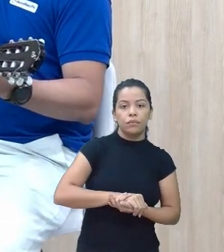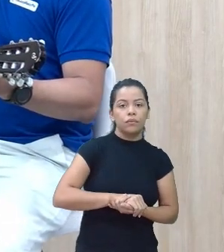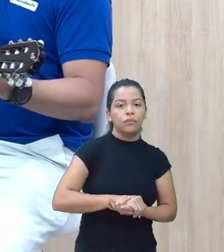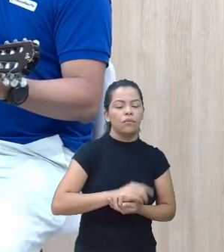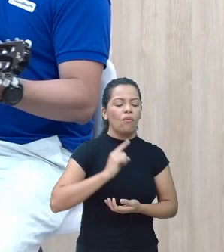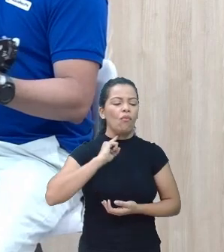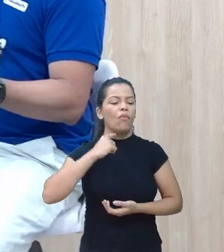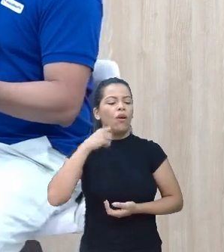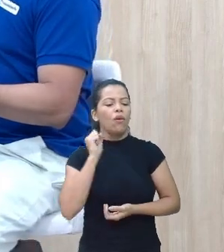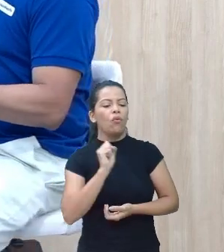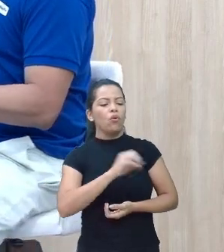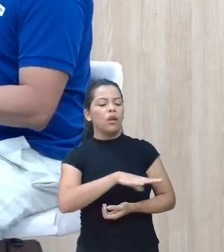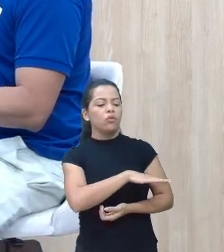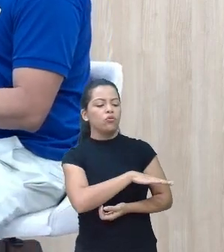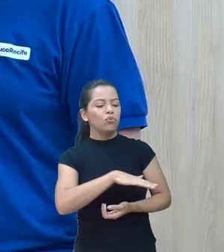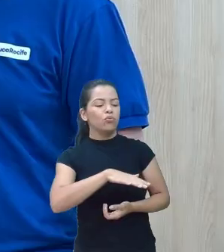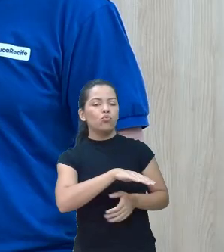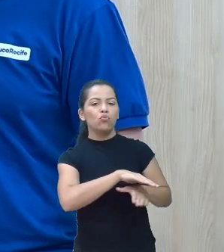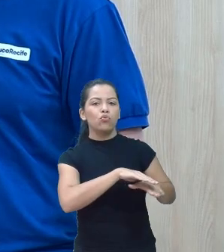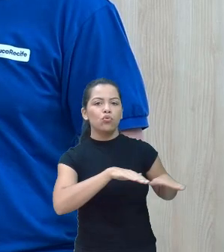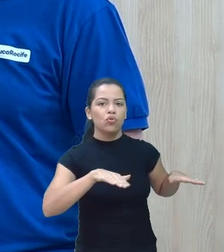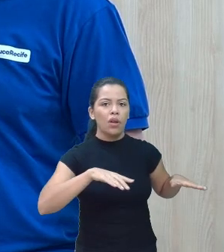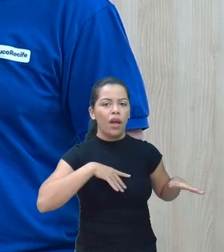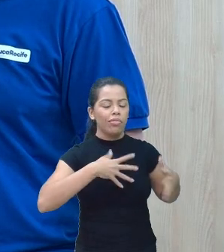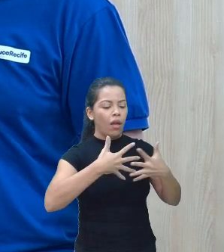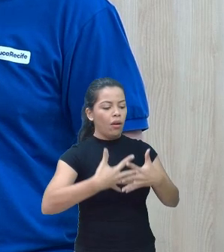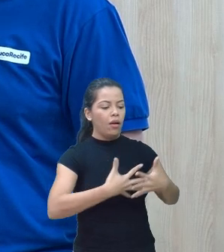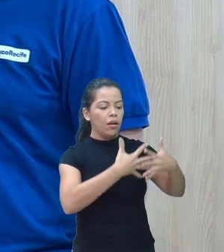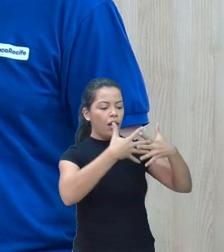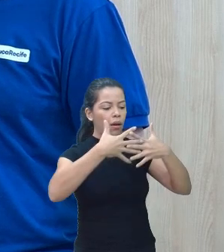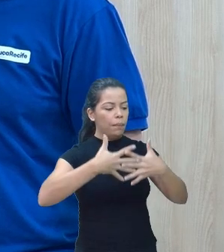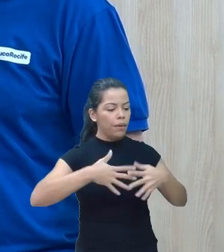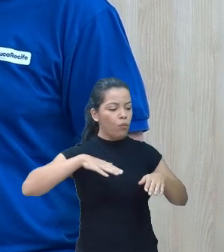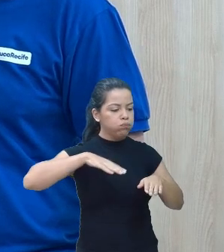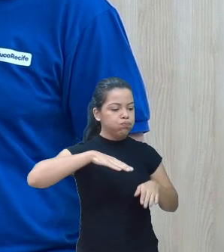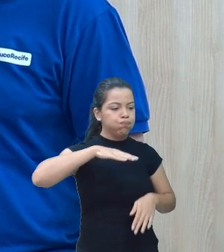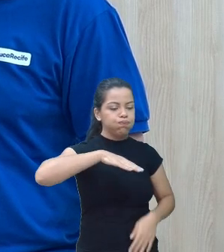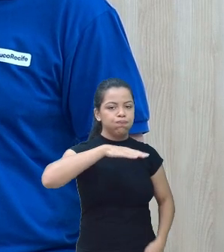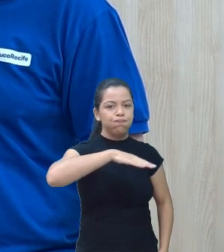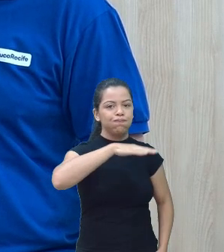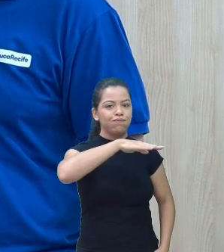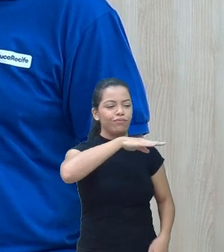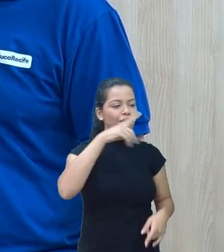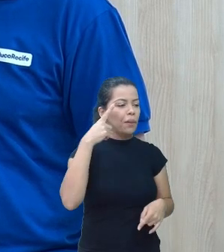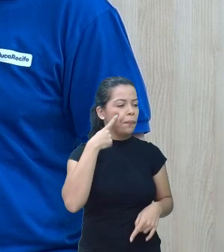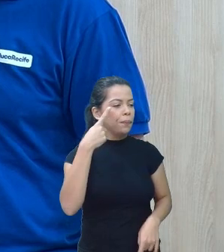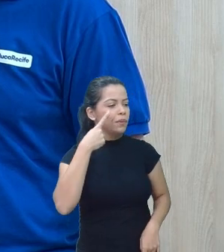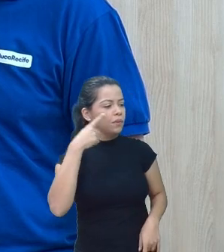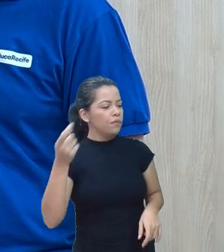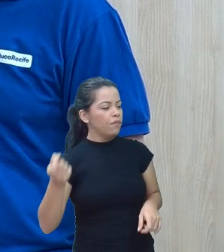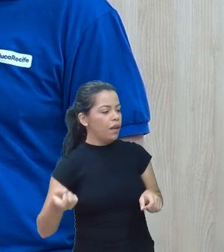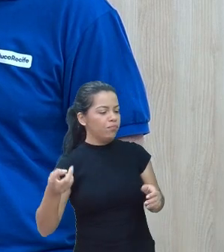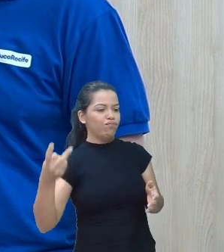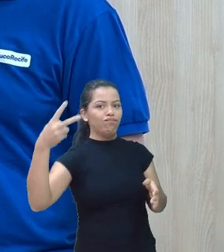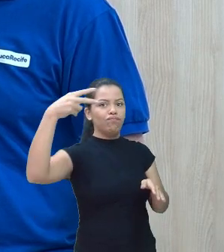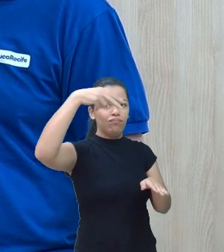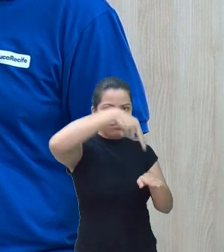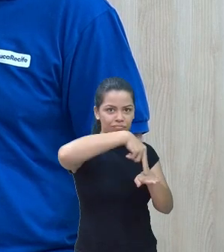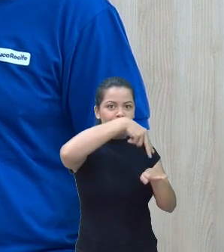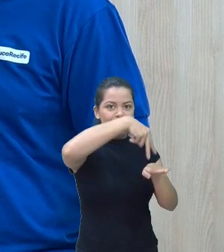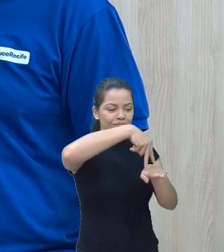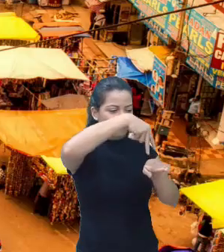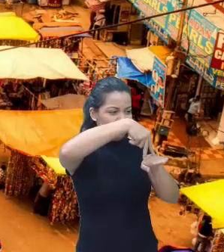bicho atapeta o chão, um caminhão se balança, quem vem de fora se lança em cima do